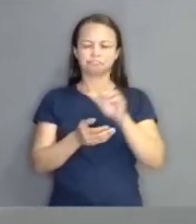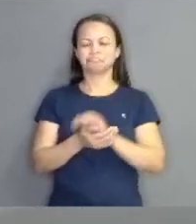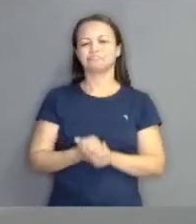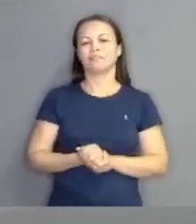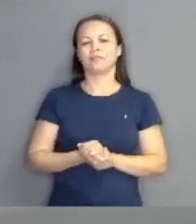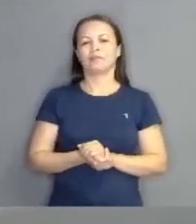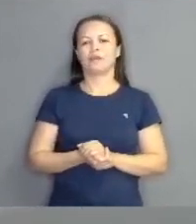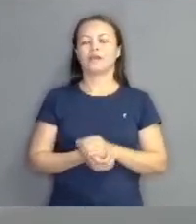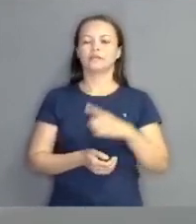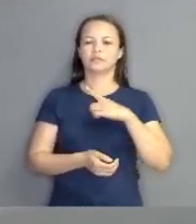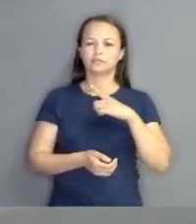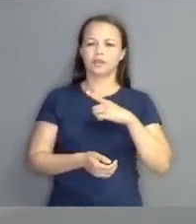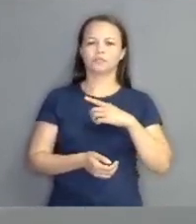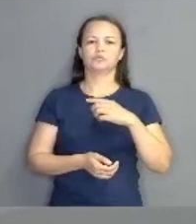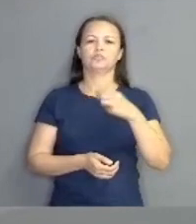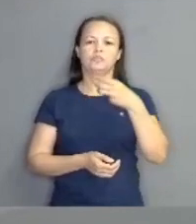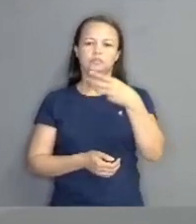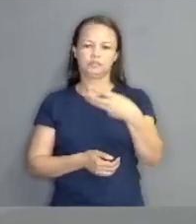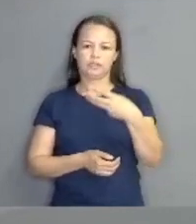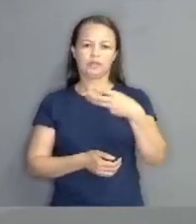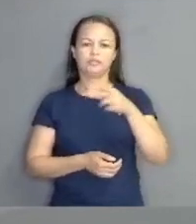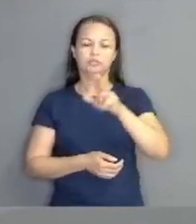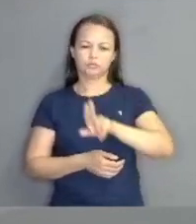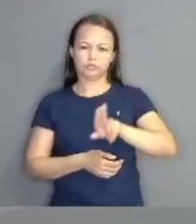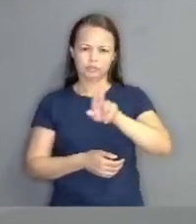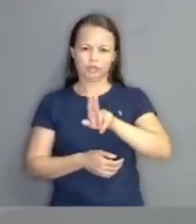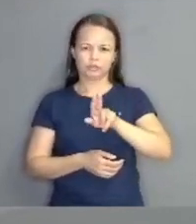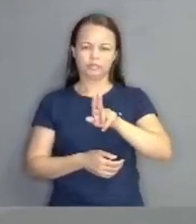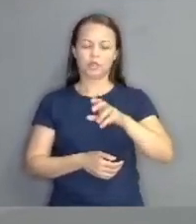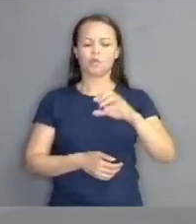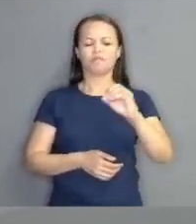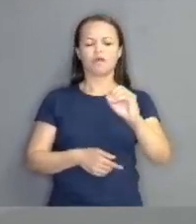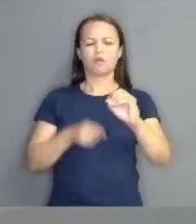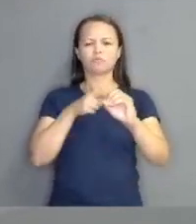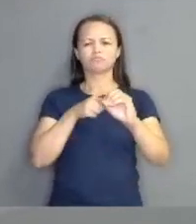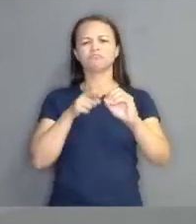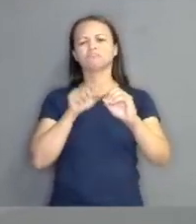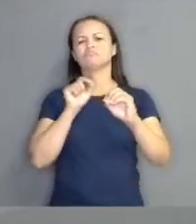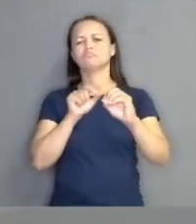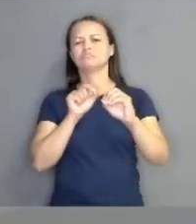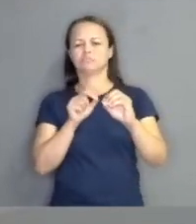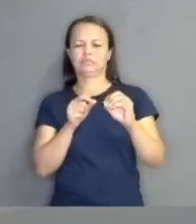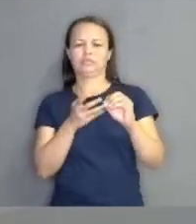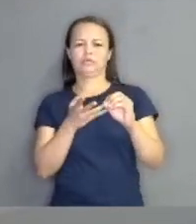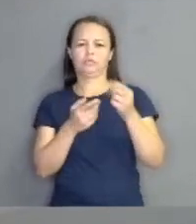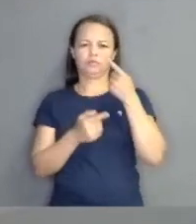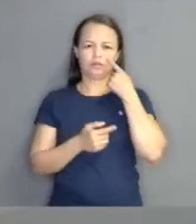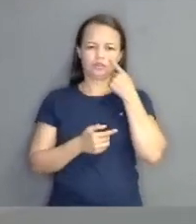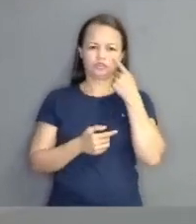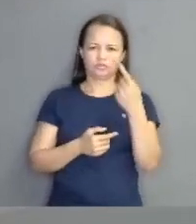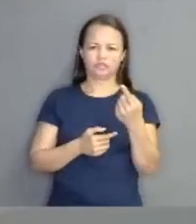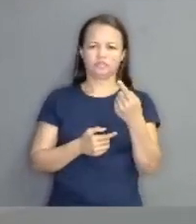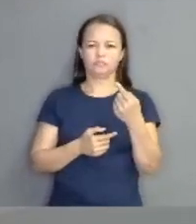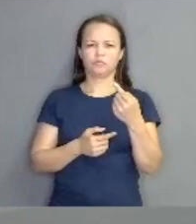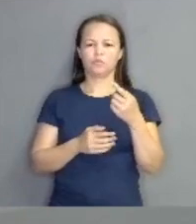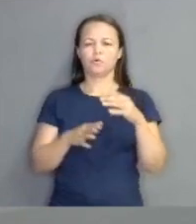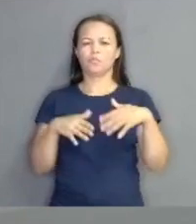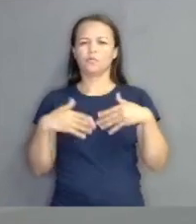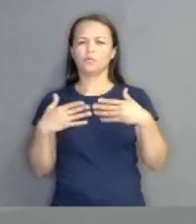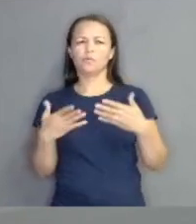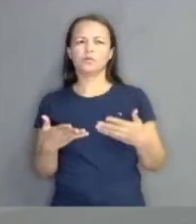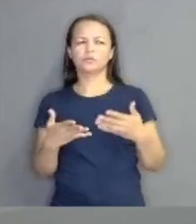3 unidades. O valor do zero, que a gente viu que ele, quando